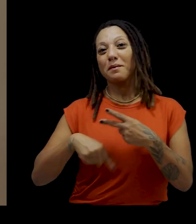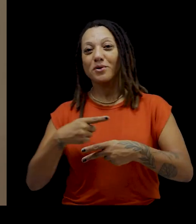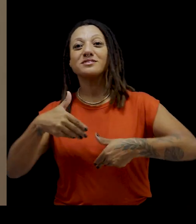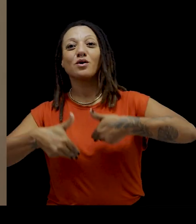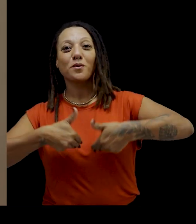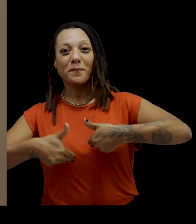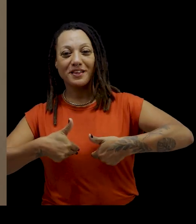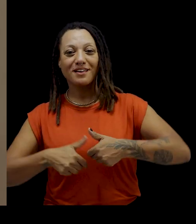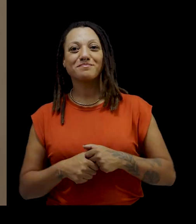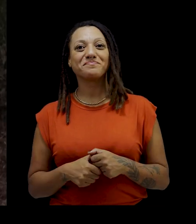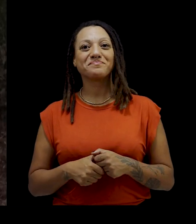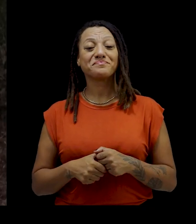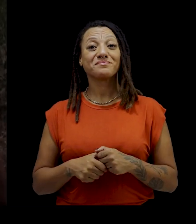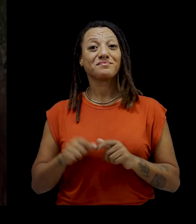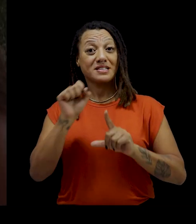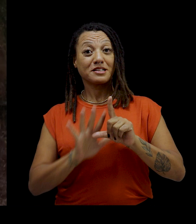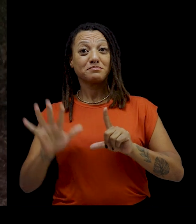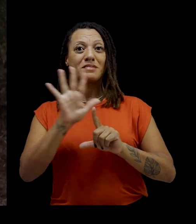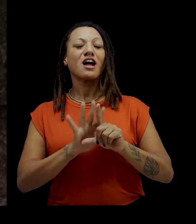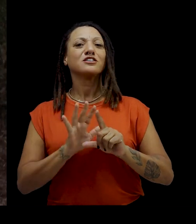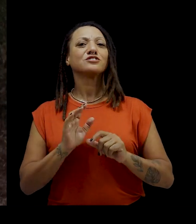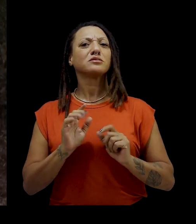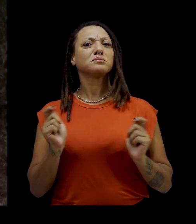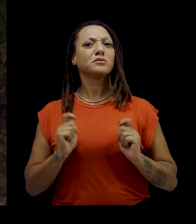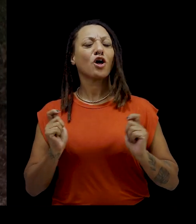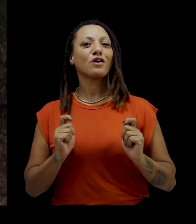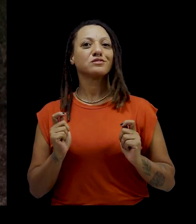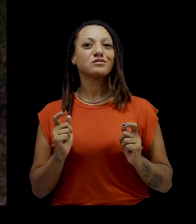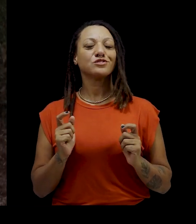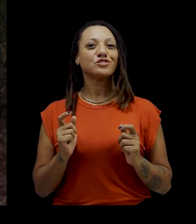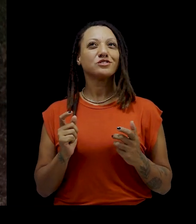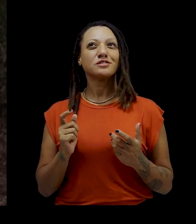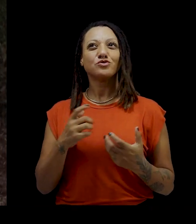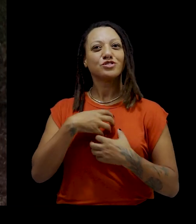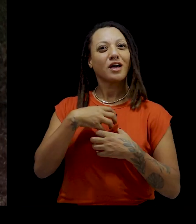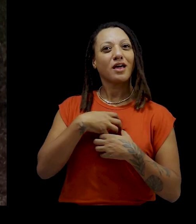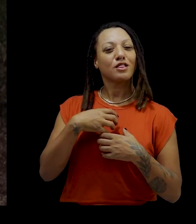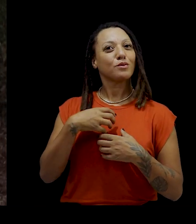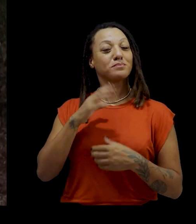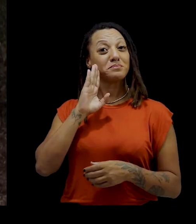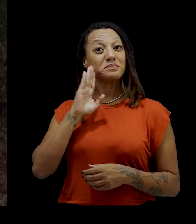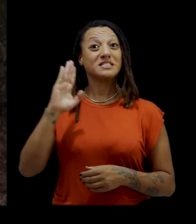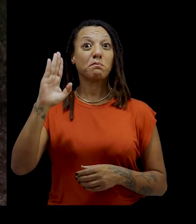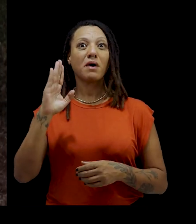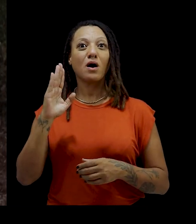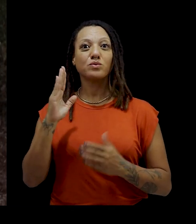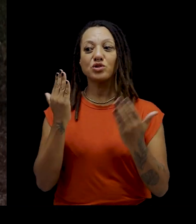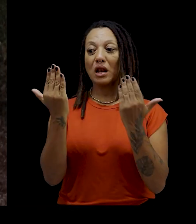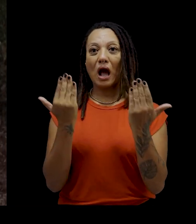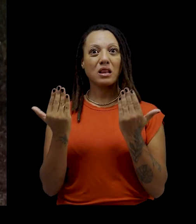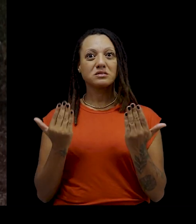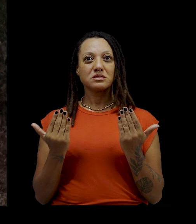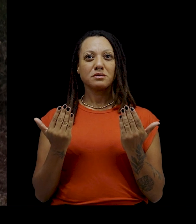Curupira como essa figura que poderia de algum jeito ser uma chave de